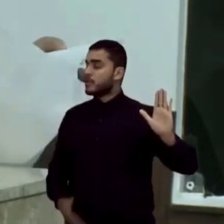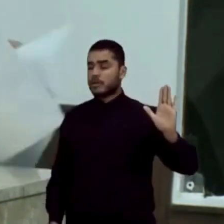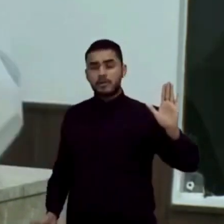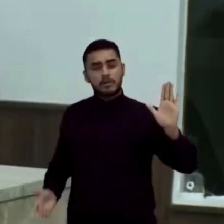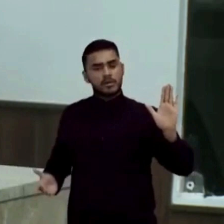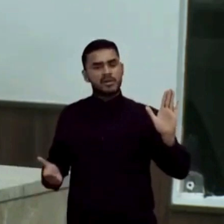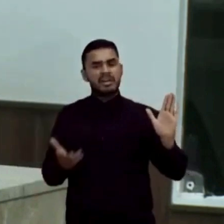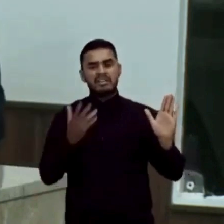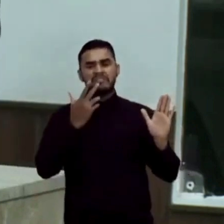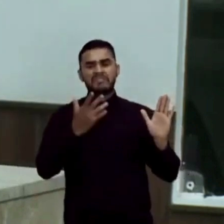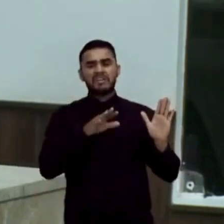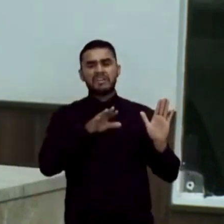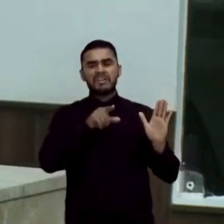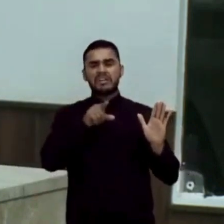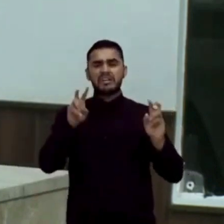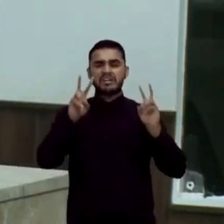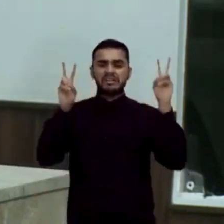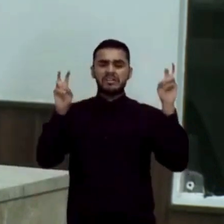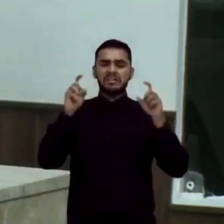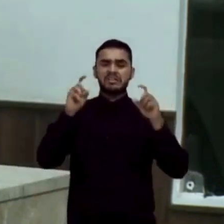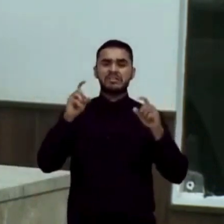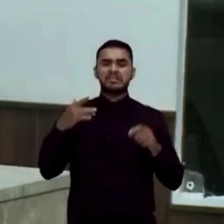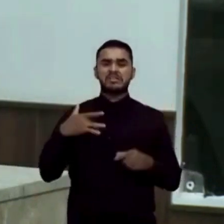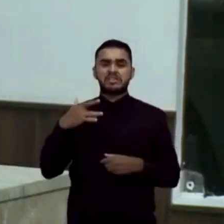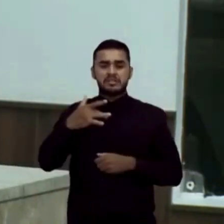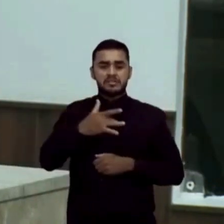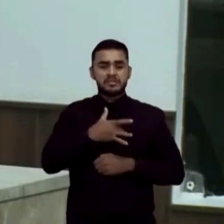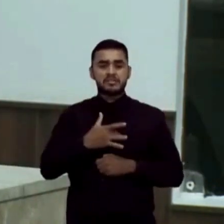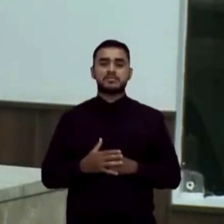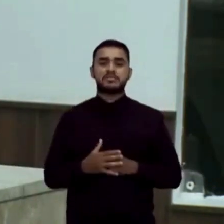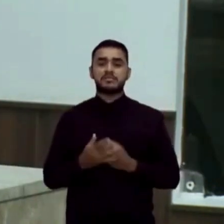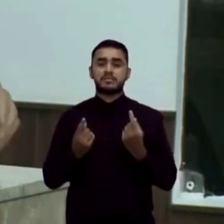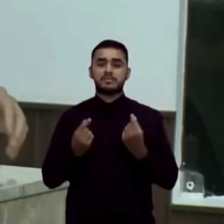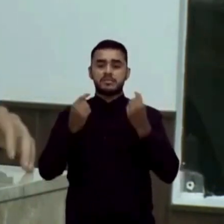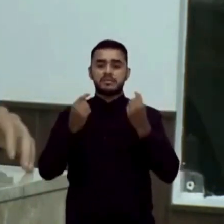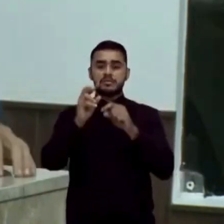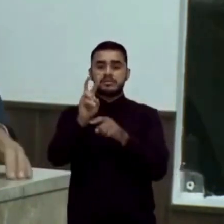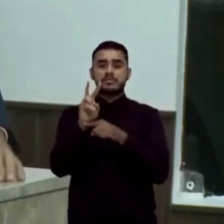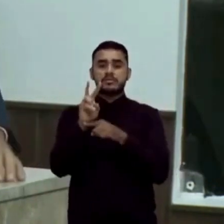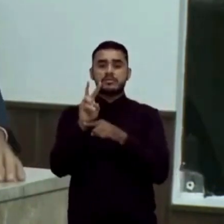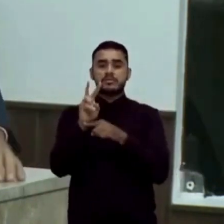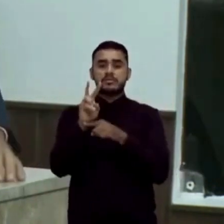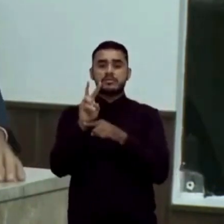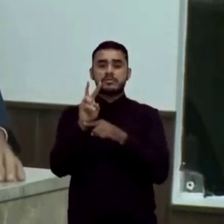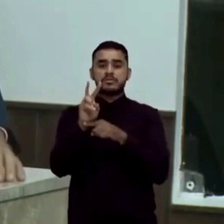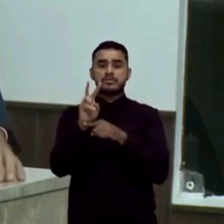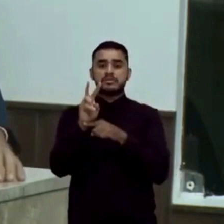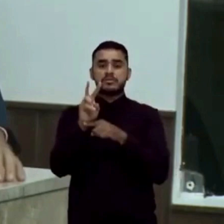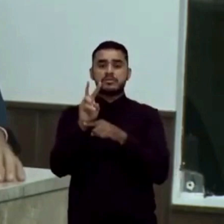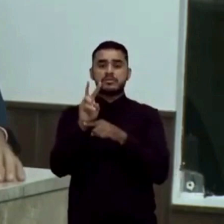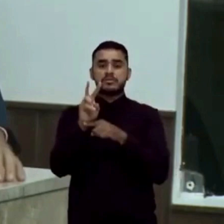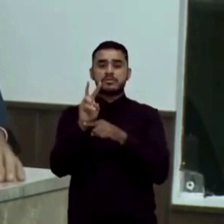discutir saúde, quer falar de saúde, vamos atrás de empréstimo para saúde, venha para cá que eu aprovo também.